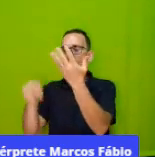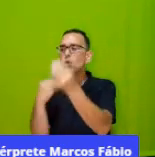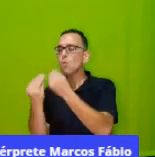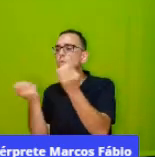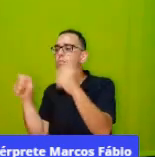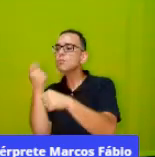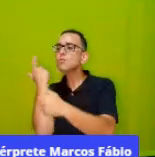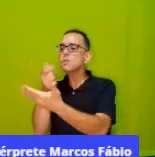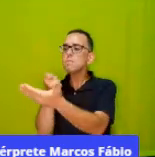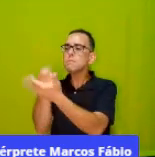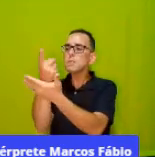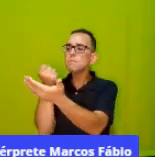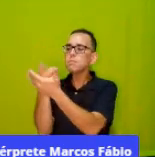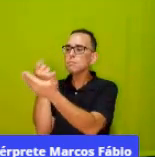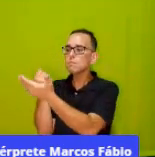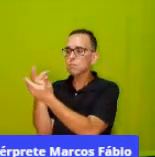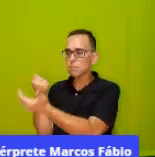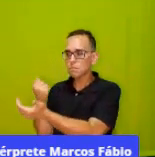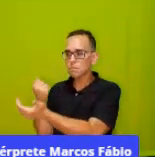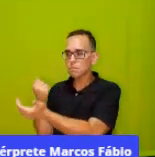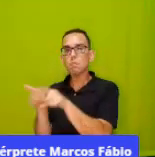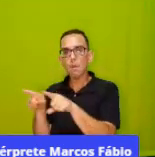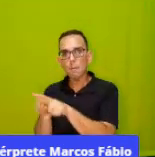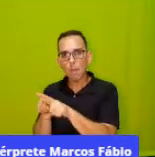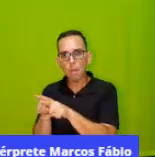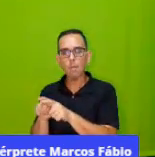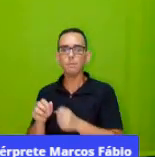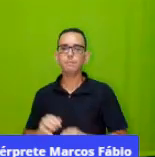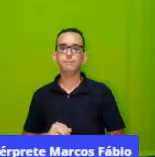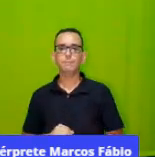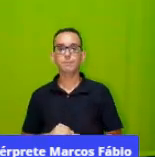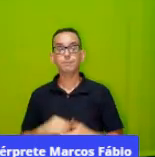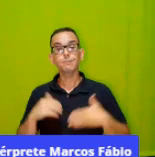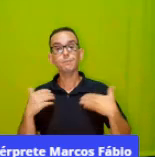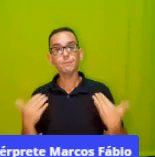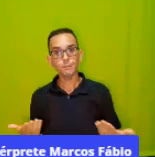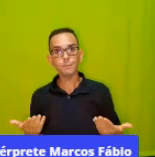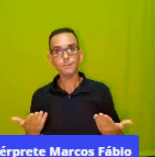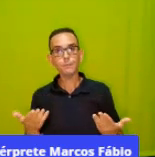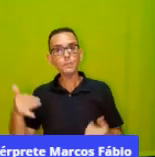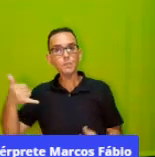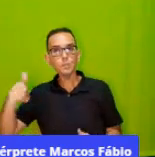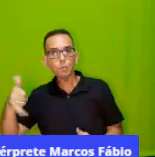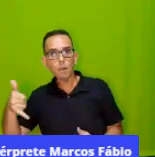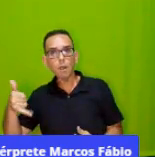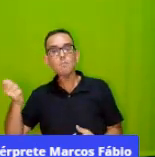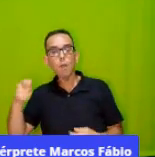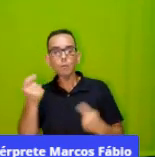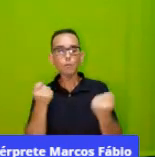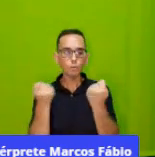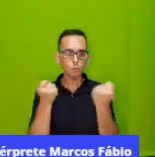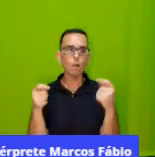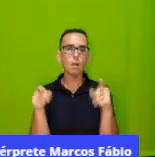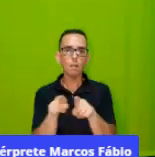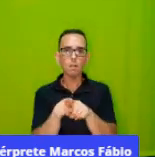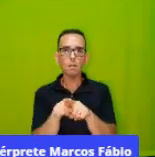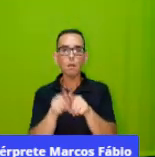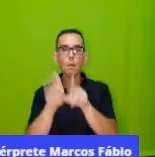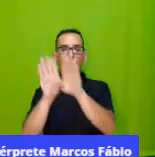de disponibilização de algum desses recursos. Então, através do celular, ele consegue controlar